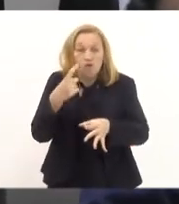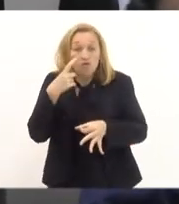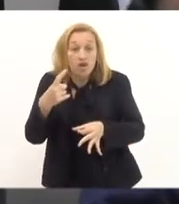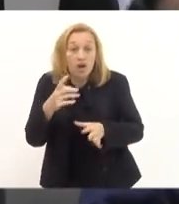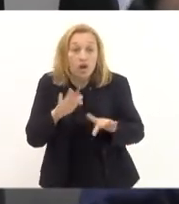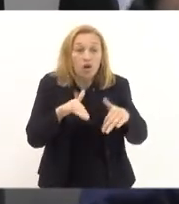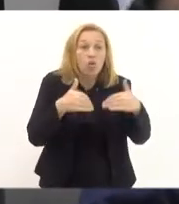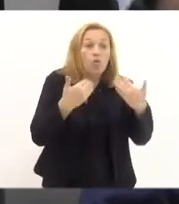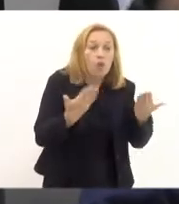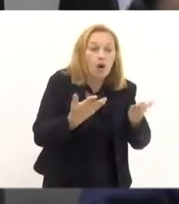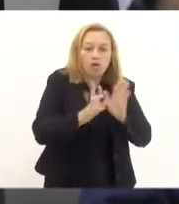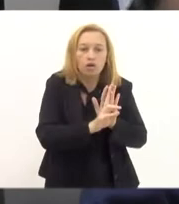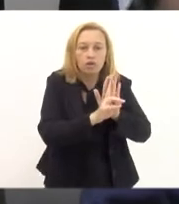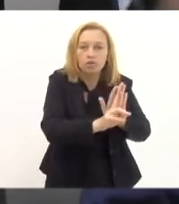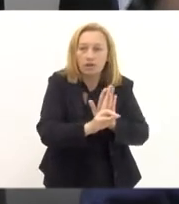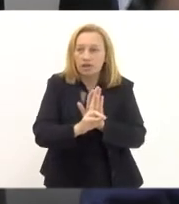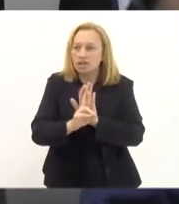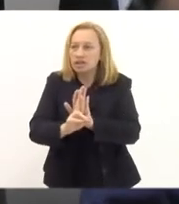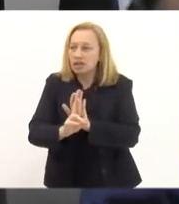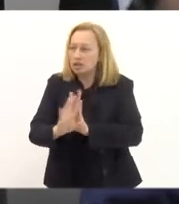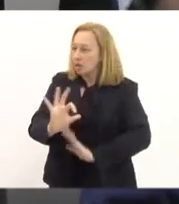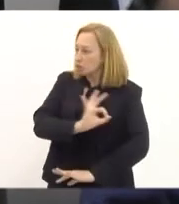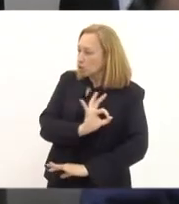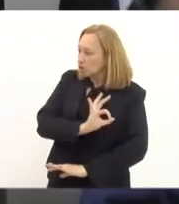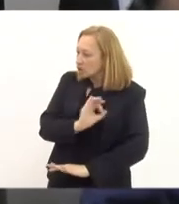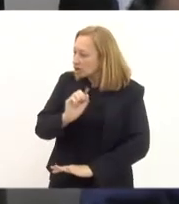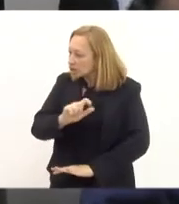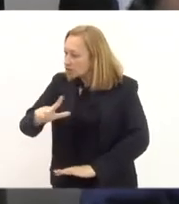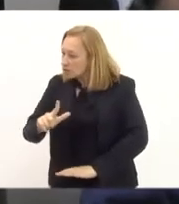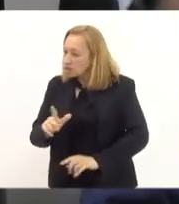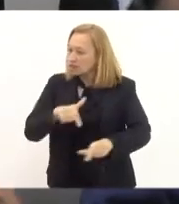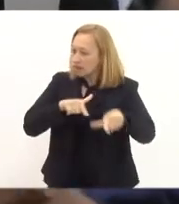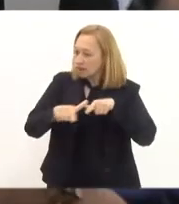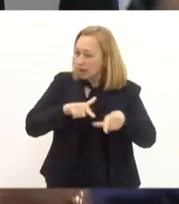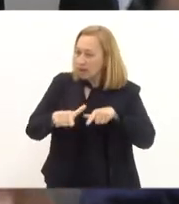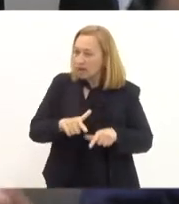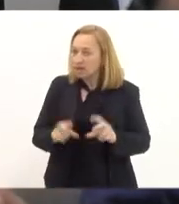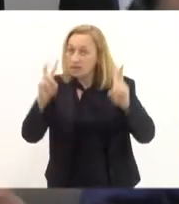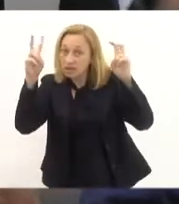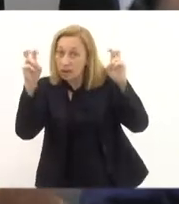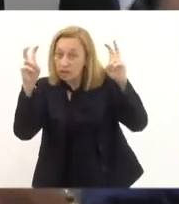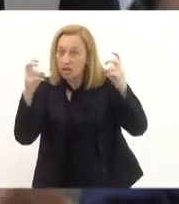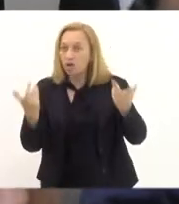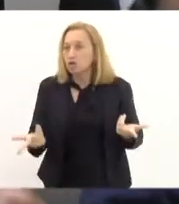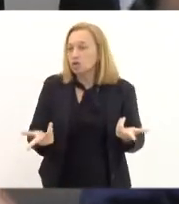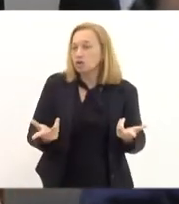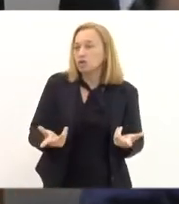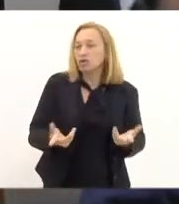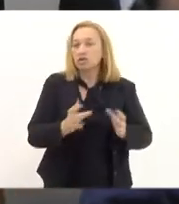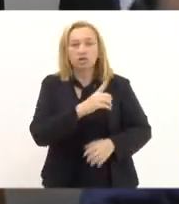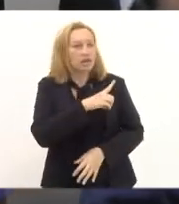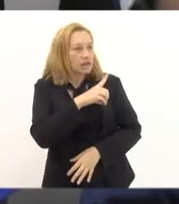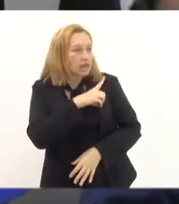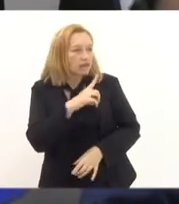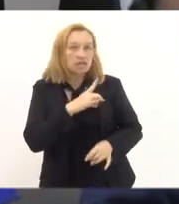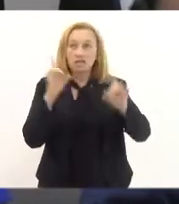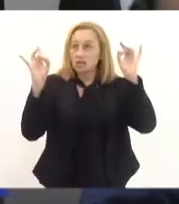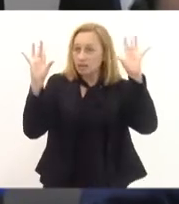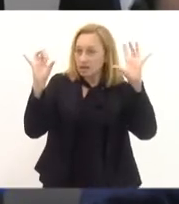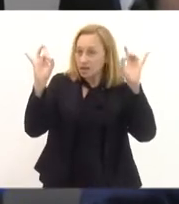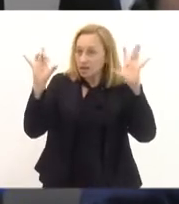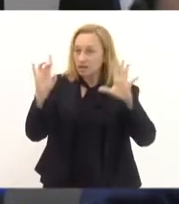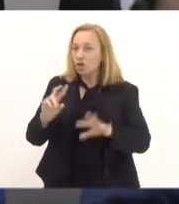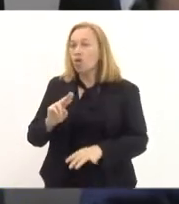Quais são os representantes da Polícia Civil que trabalha no sistema seja numa questão das delegacias especializadas